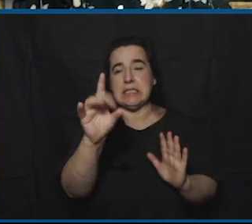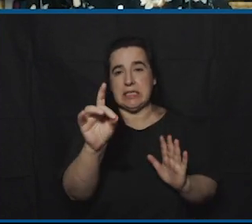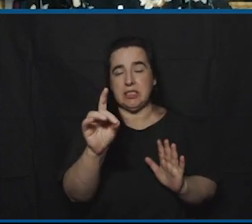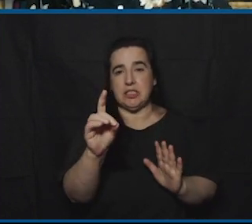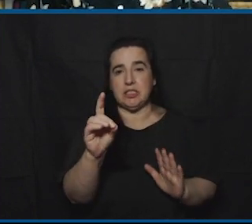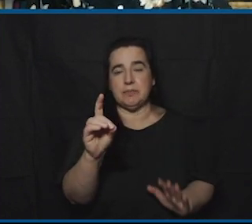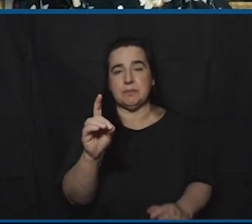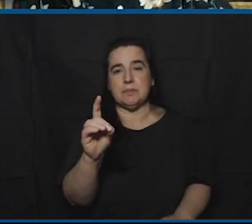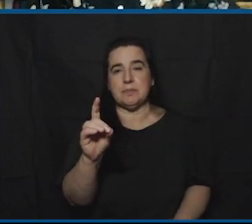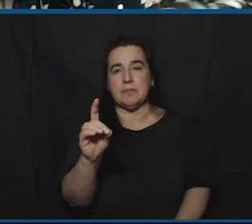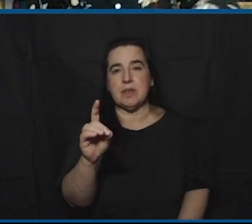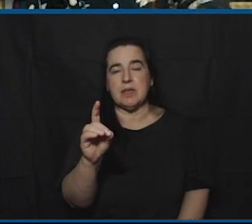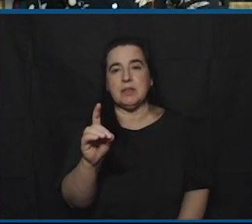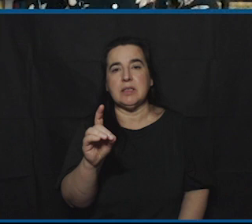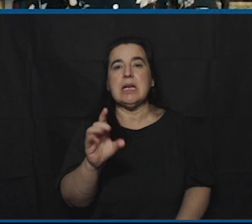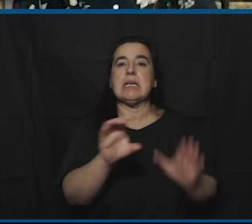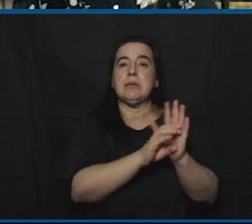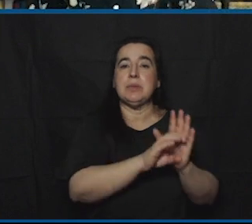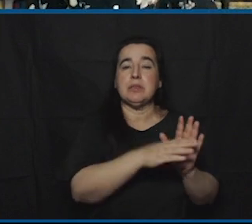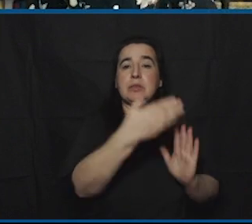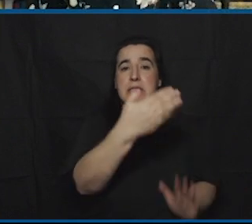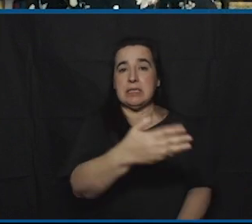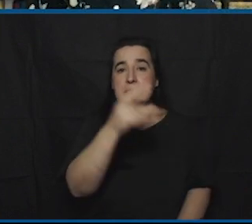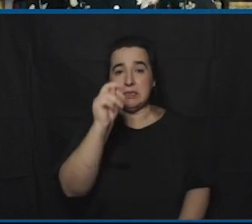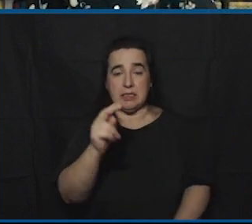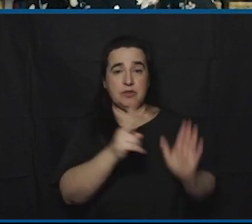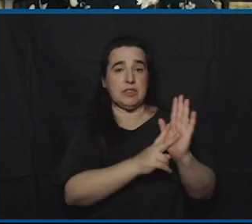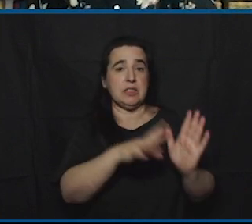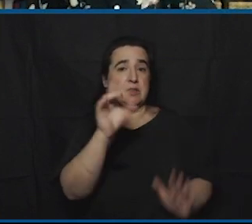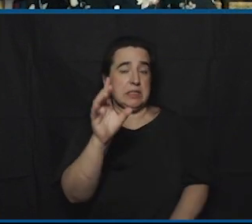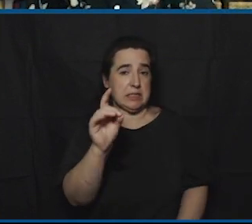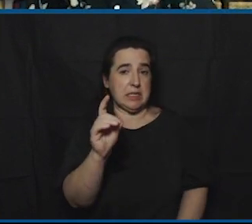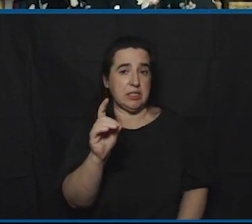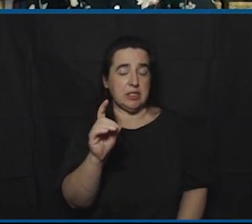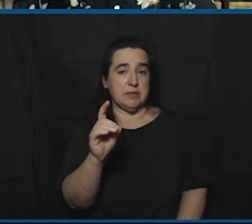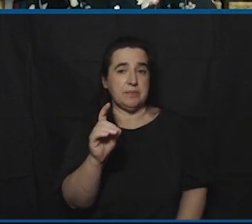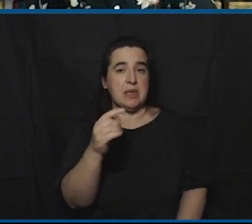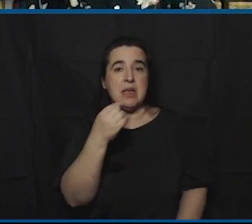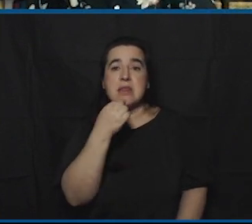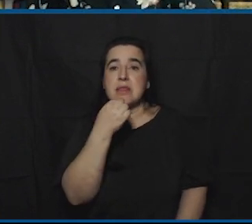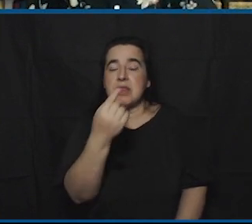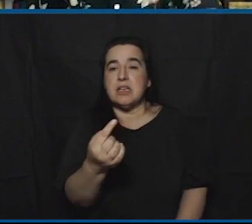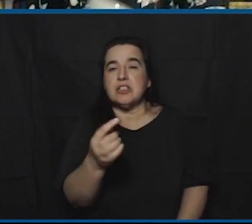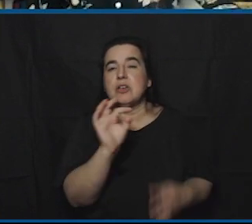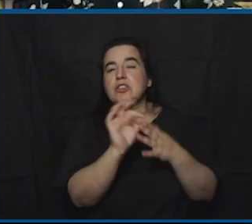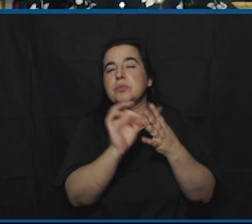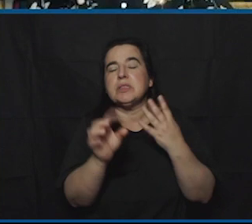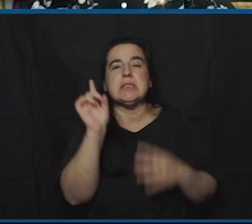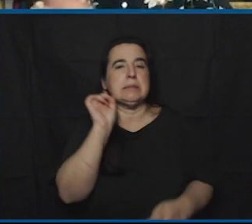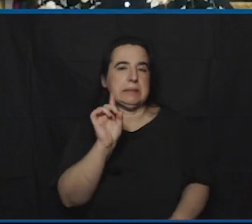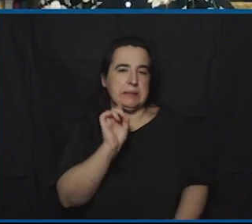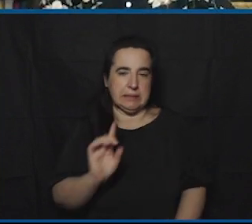16, capítulo 63 de Isaías, e no versículo 16, ele vai mencionar aqui um aspecto